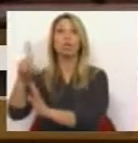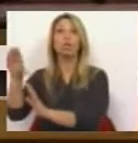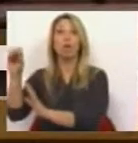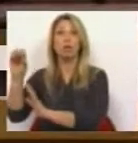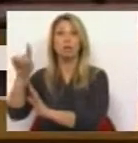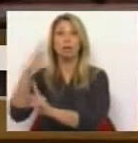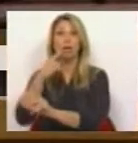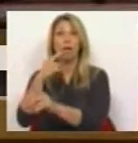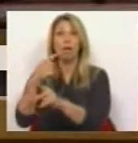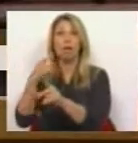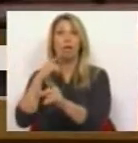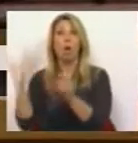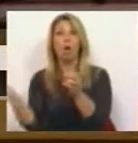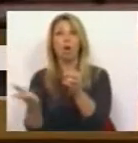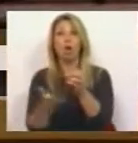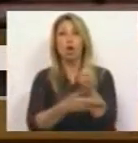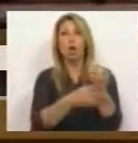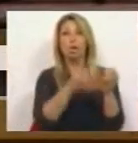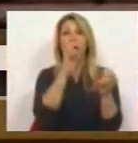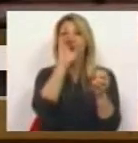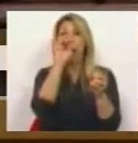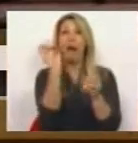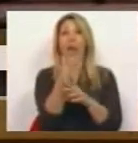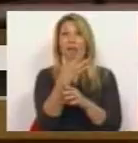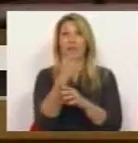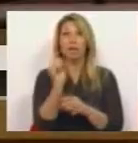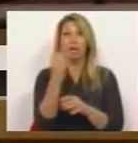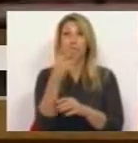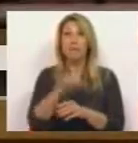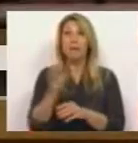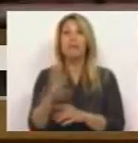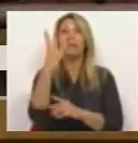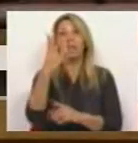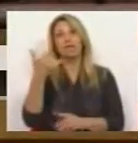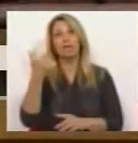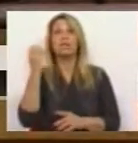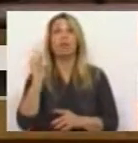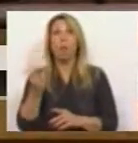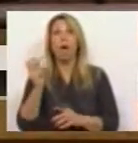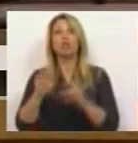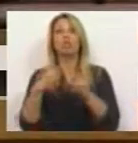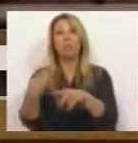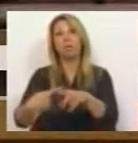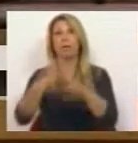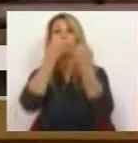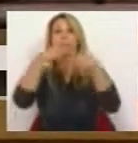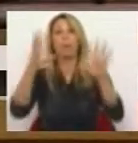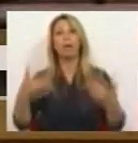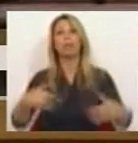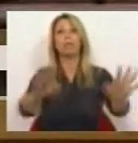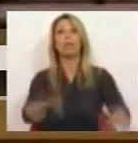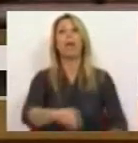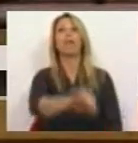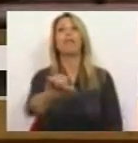terras ao fim de 3 cortes, mais ou menos 25 anos, abandonando o território e deixando os eucaliptos a servir de